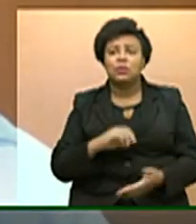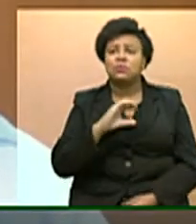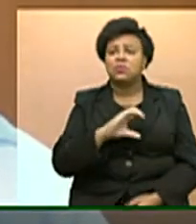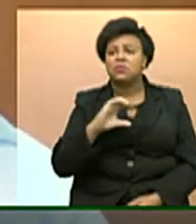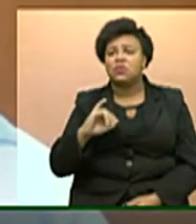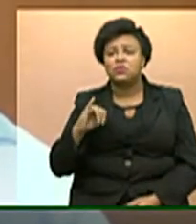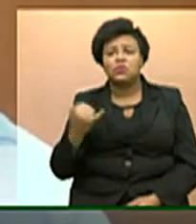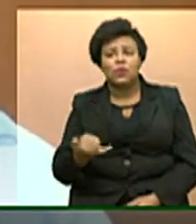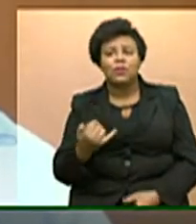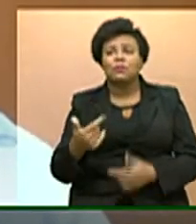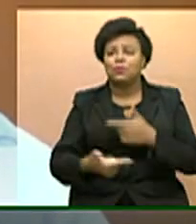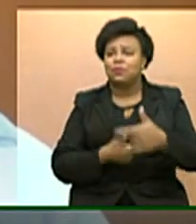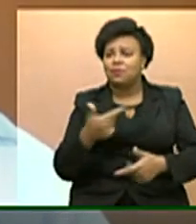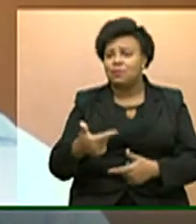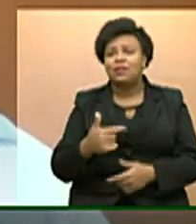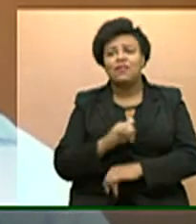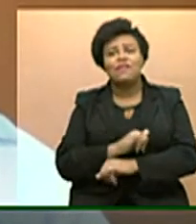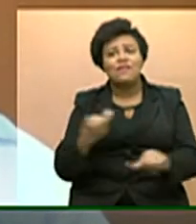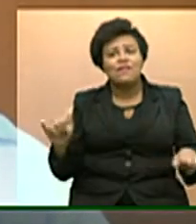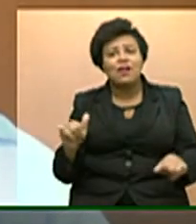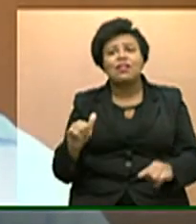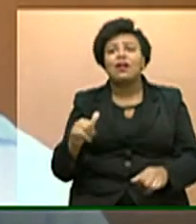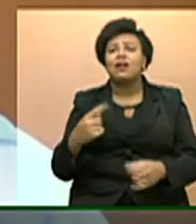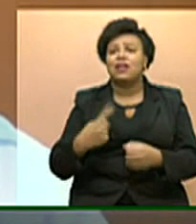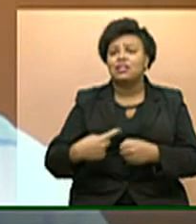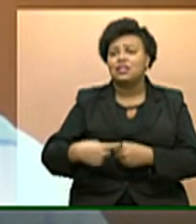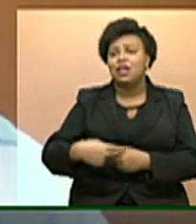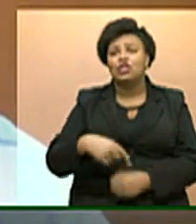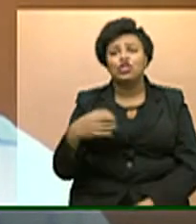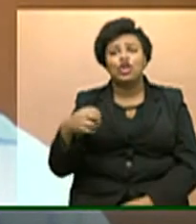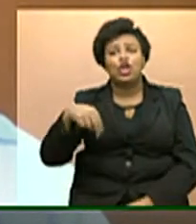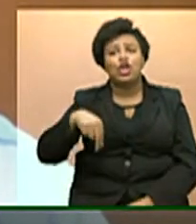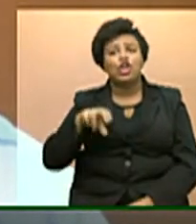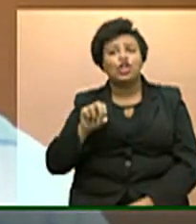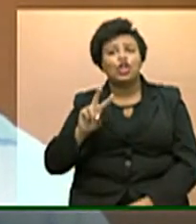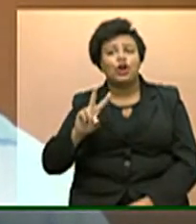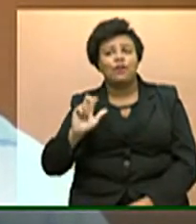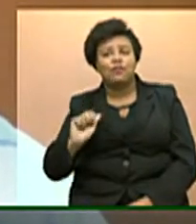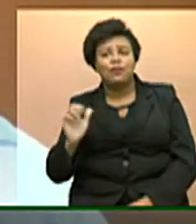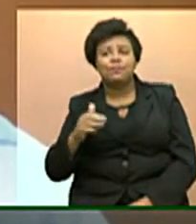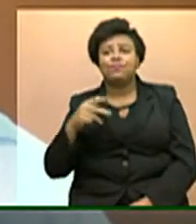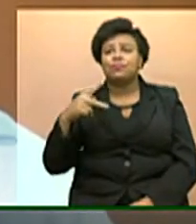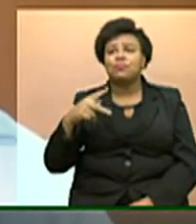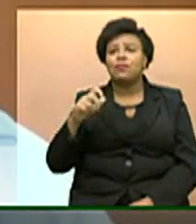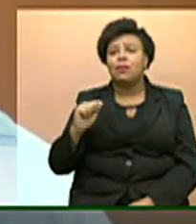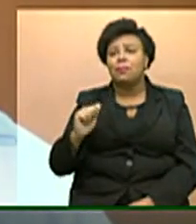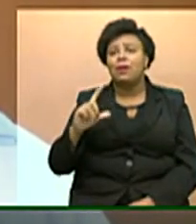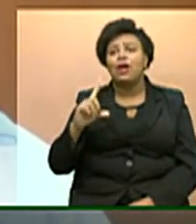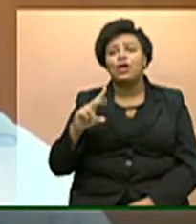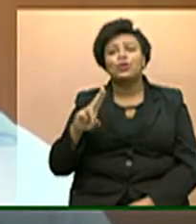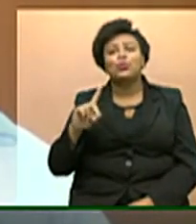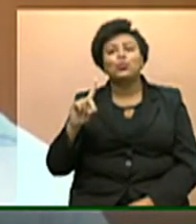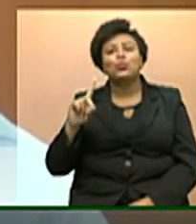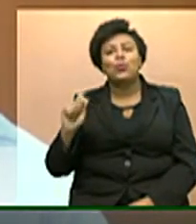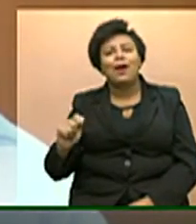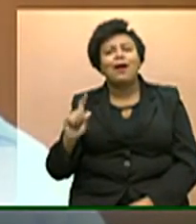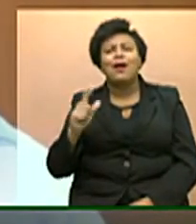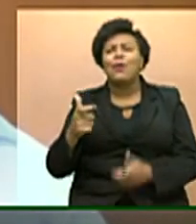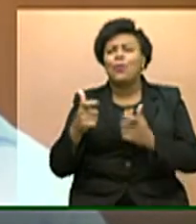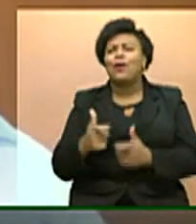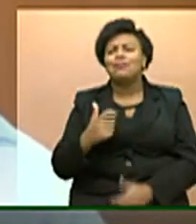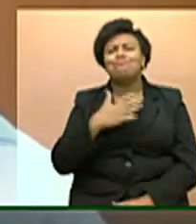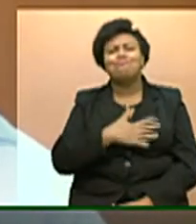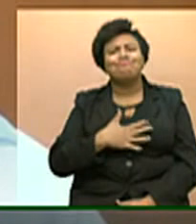pelo seu trabalho também. E dizer que Nova Pádua é um pequeno paraíso, é um lugar muito abrasivo, agradável, e que as pessoas ali